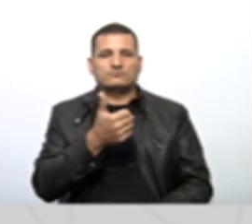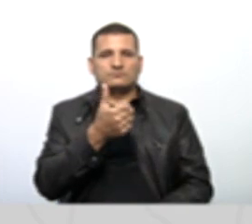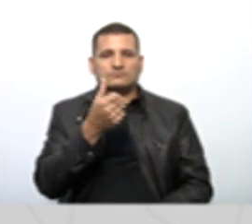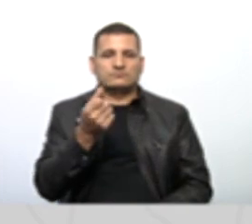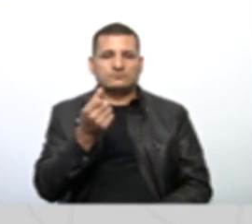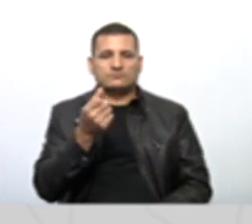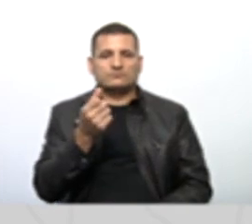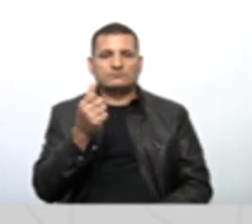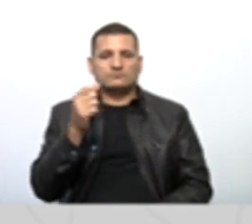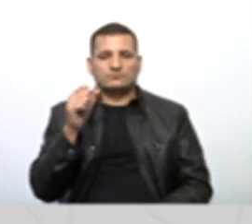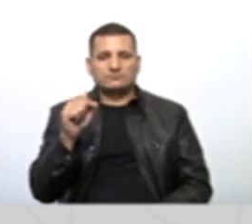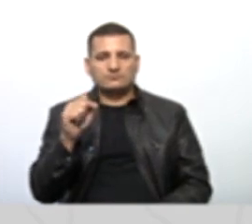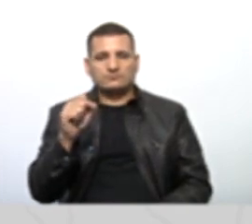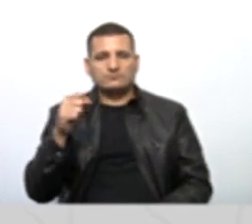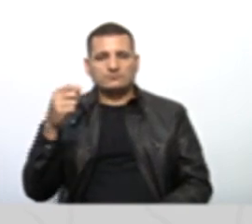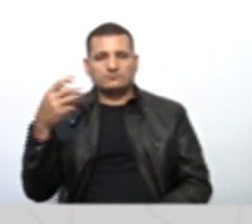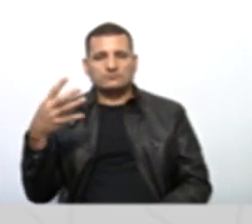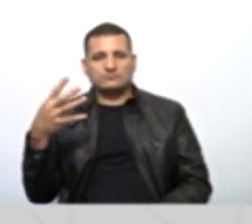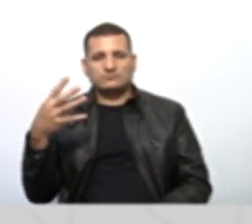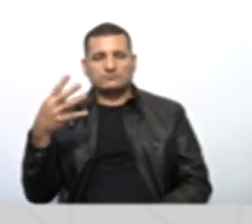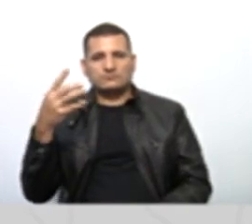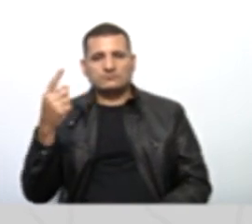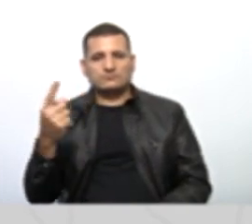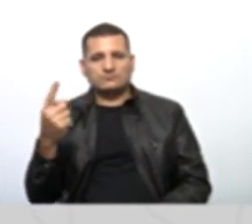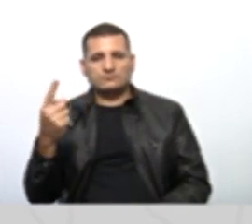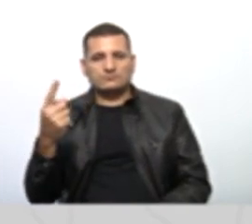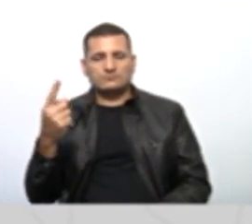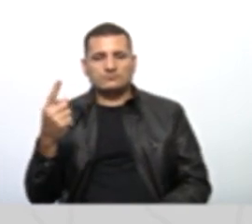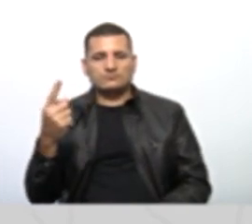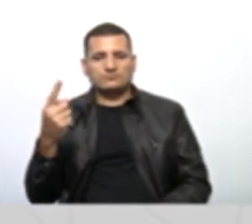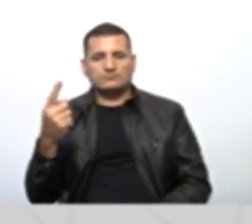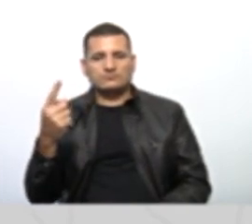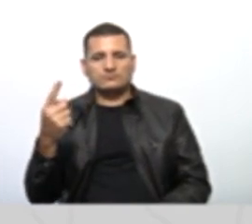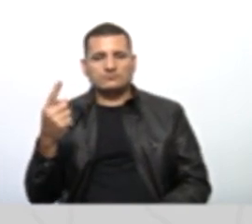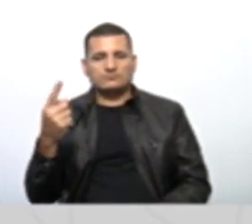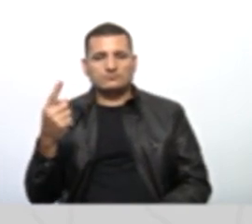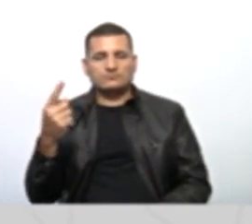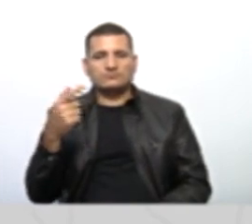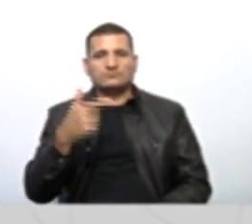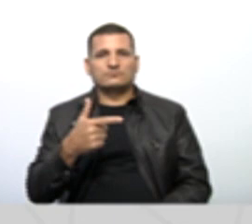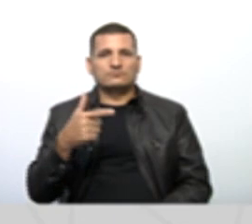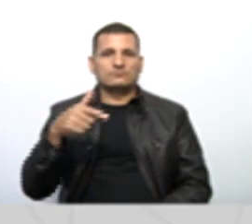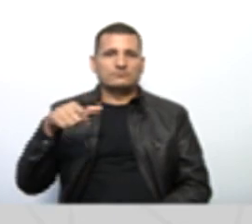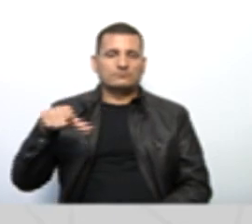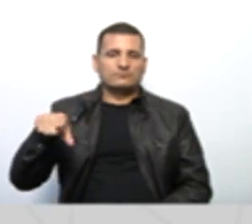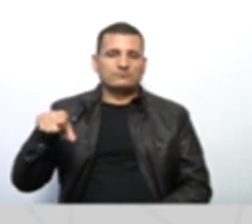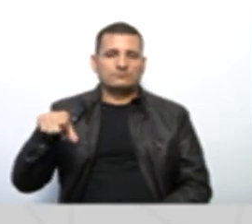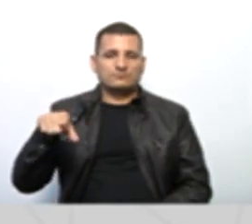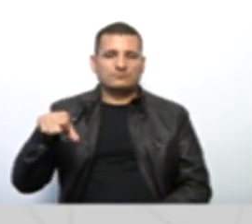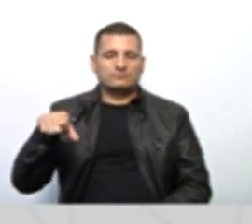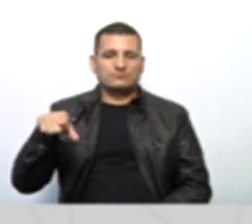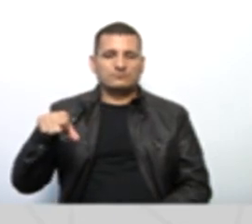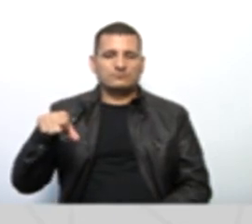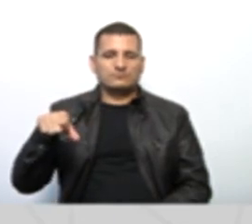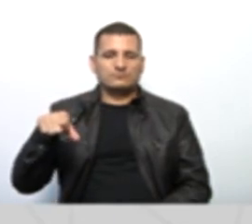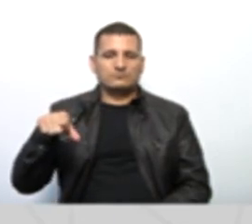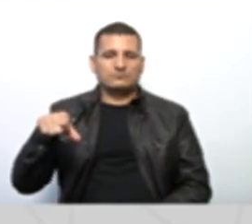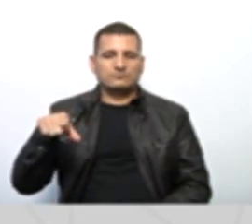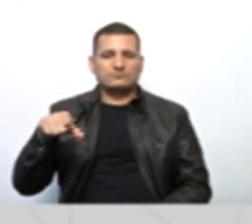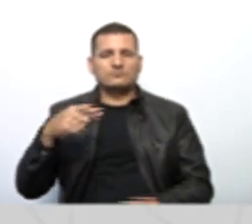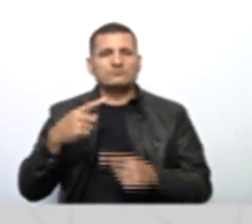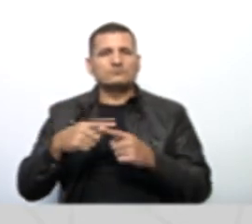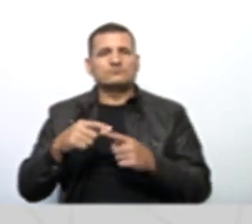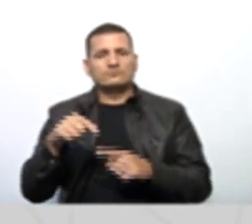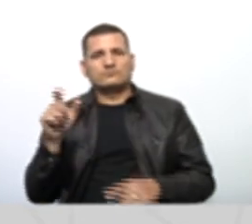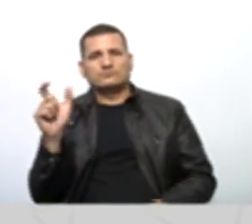o 8o 4 e 1 eu tenho o 29 porque que aparece broadcast